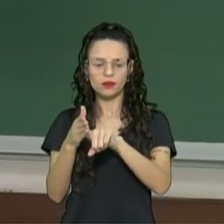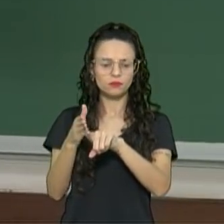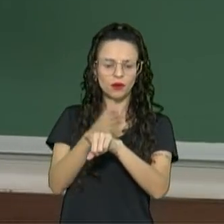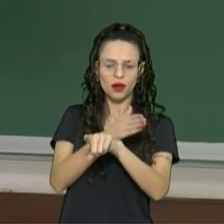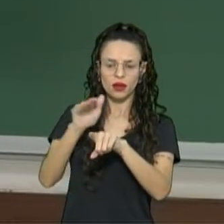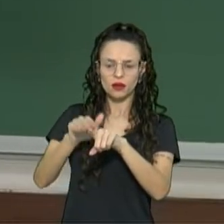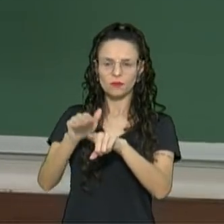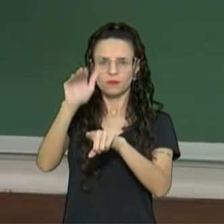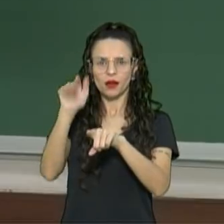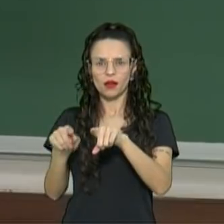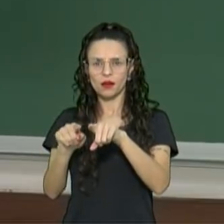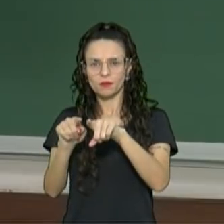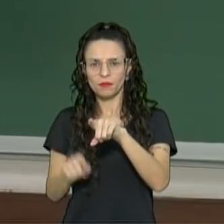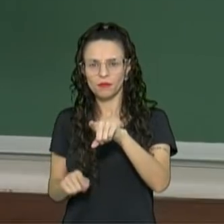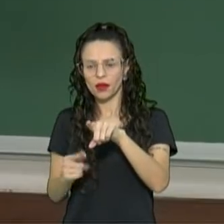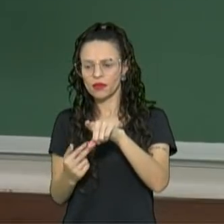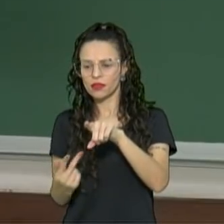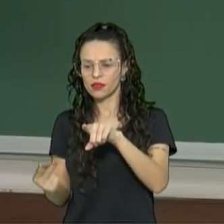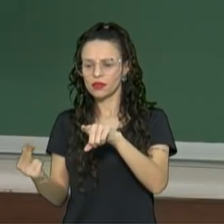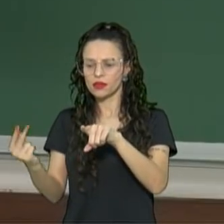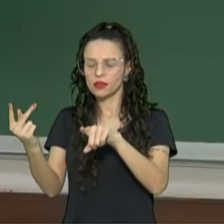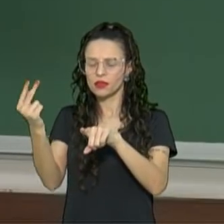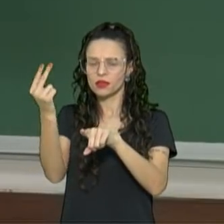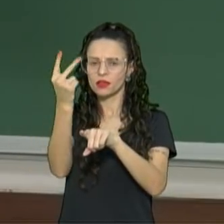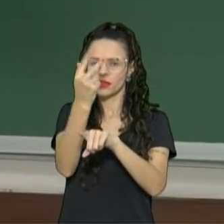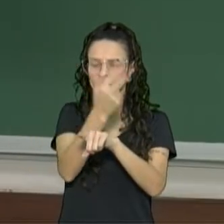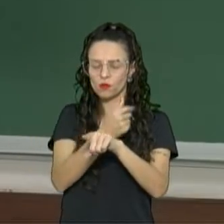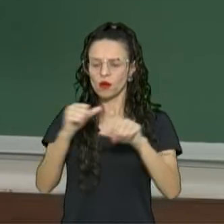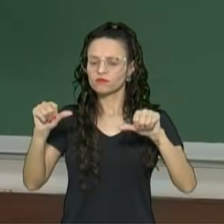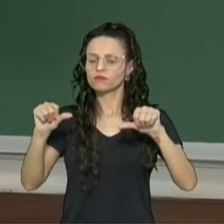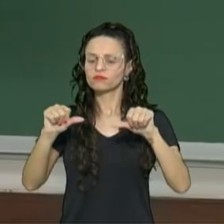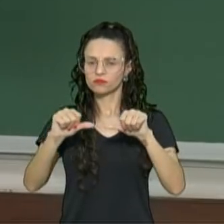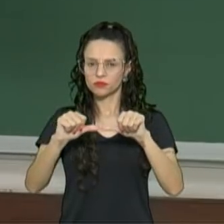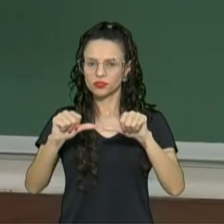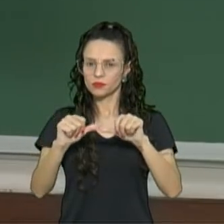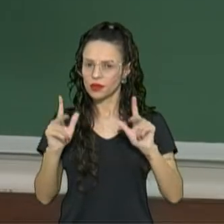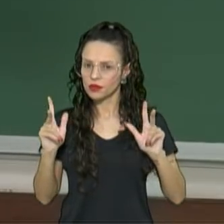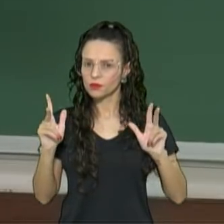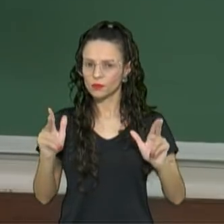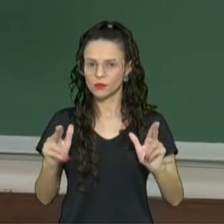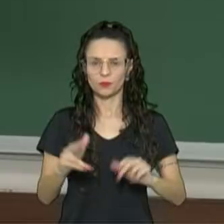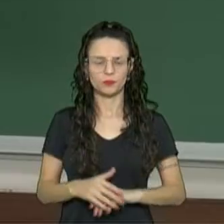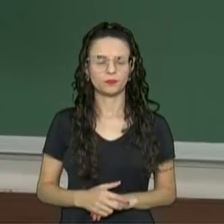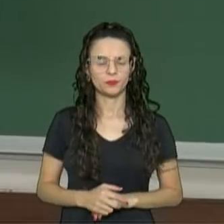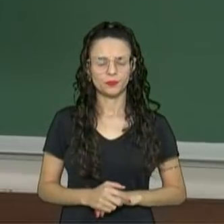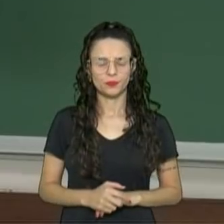formando esse desenho, né, essa composição, que é simétrica, que é igual.